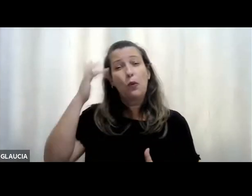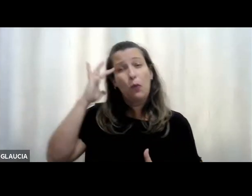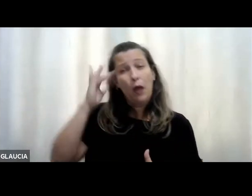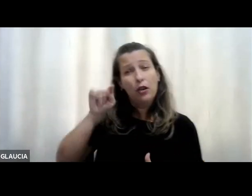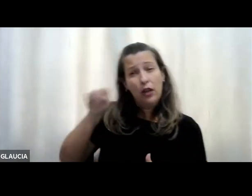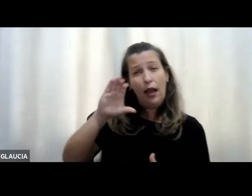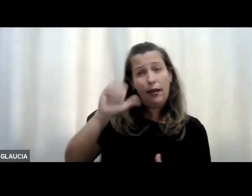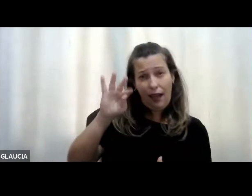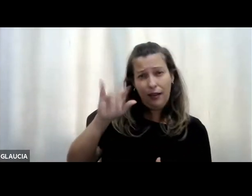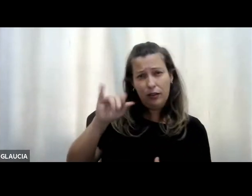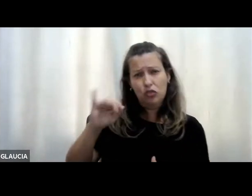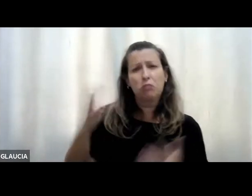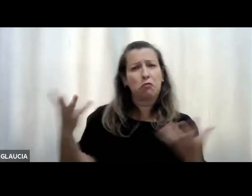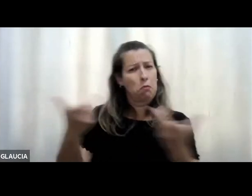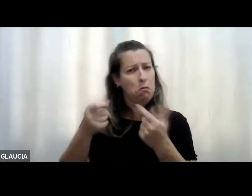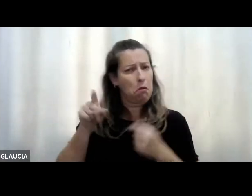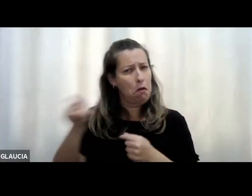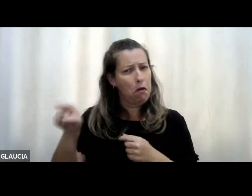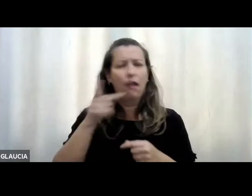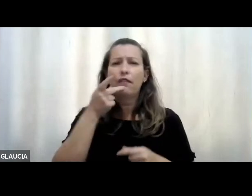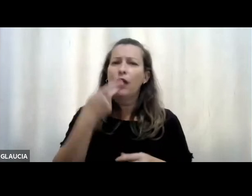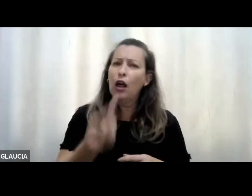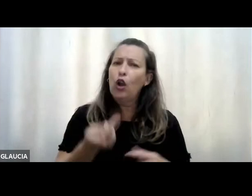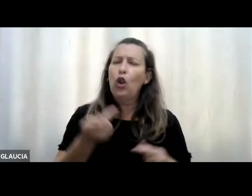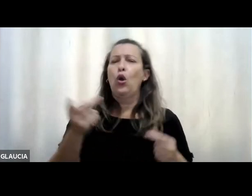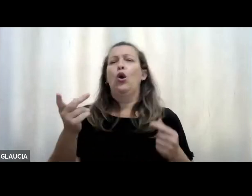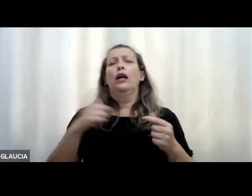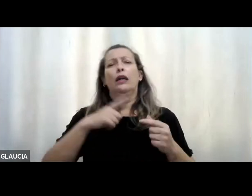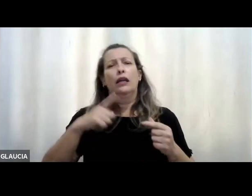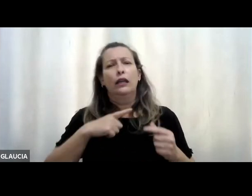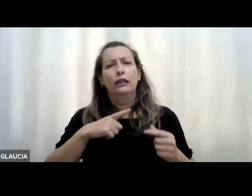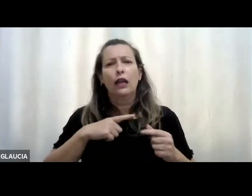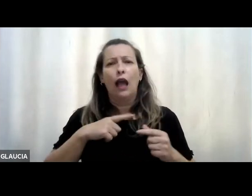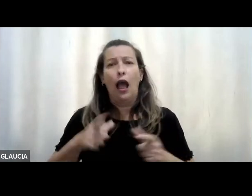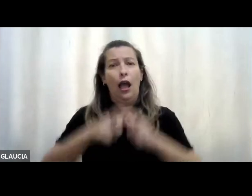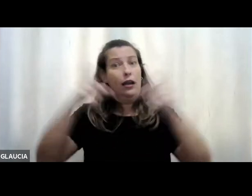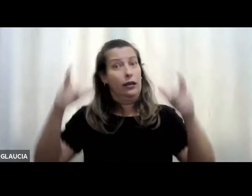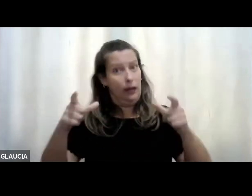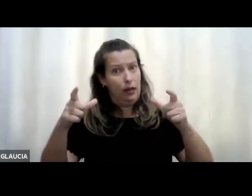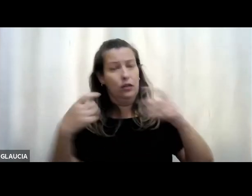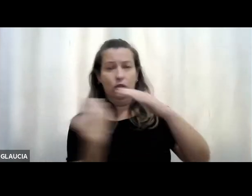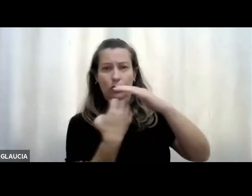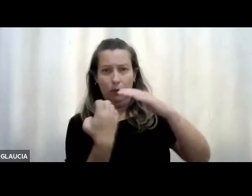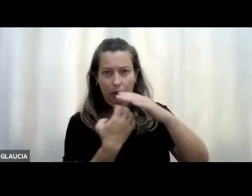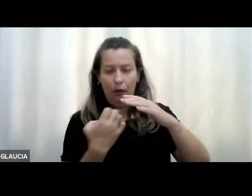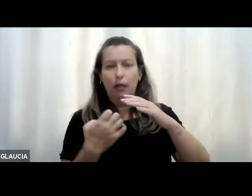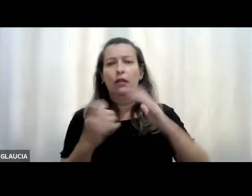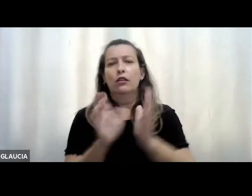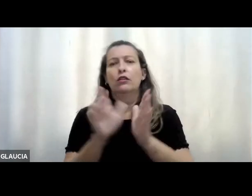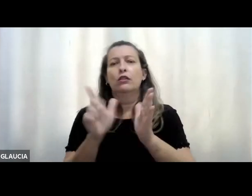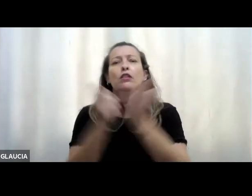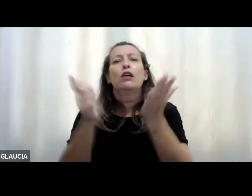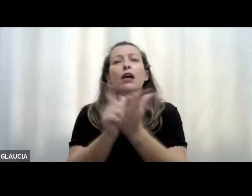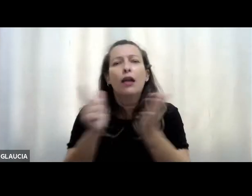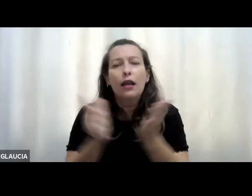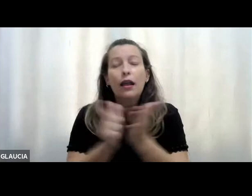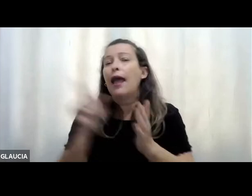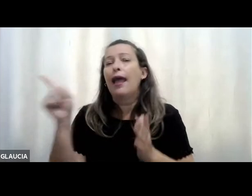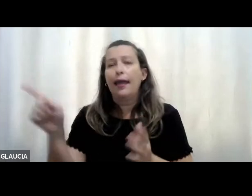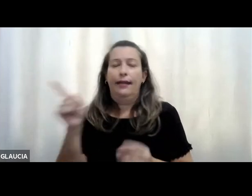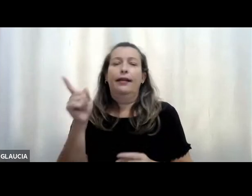feliz quando ela falou que a grande imprensa, né, a mídia hegemônica, né, vamos chamar assim, ela não conseguiu romper